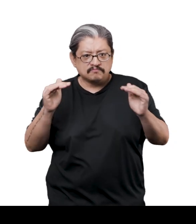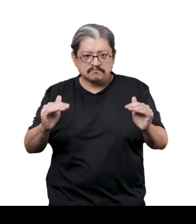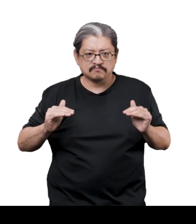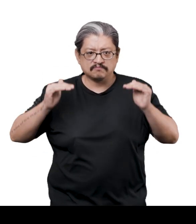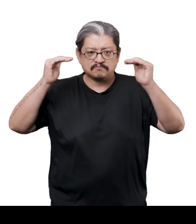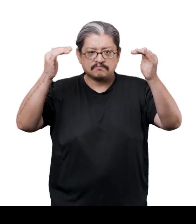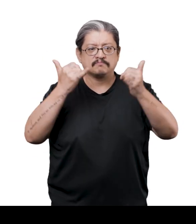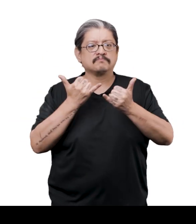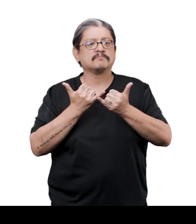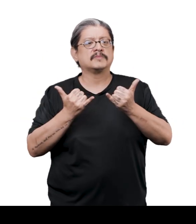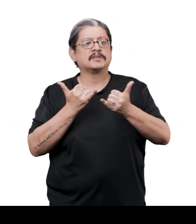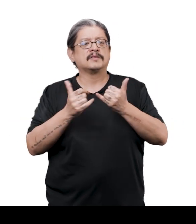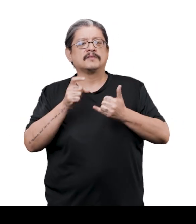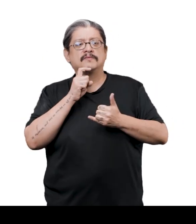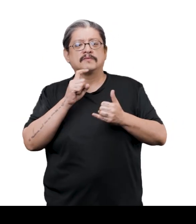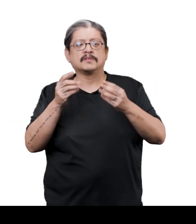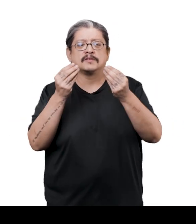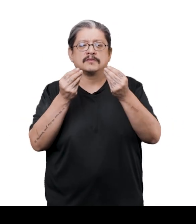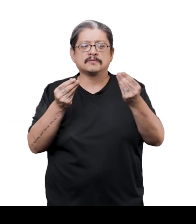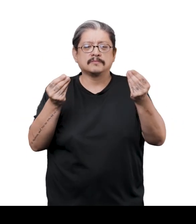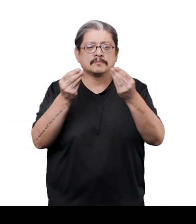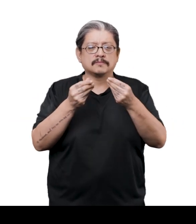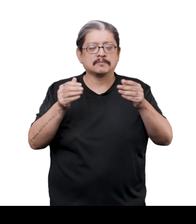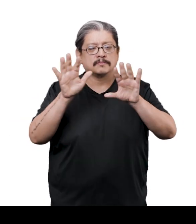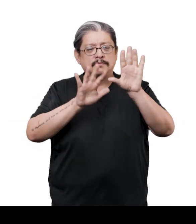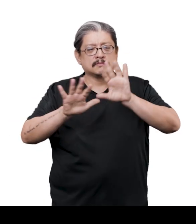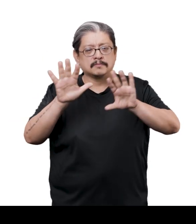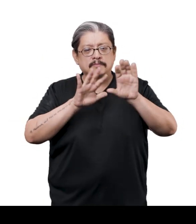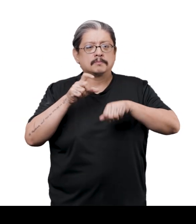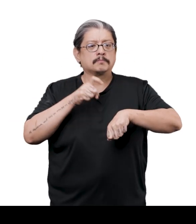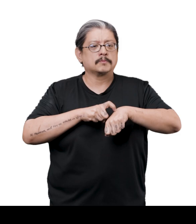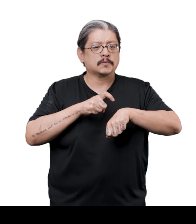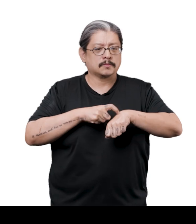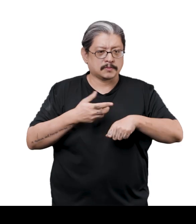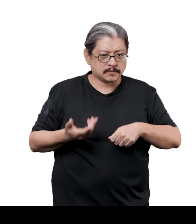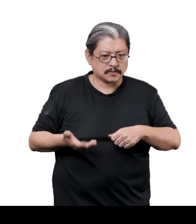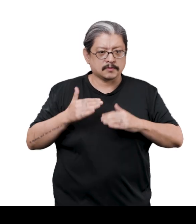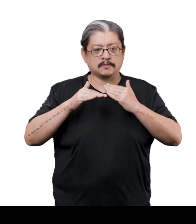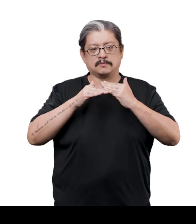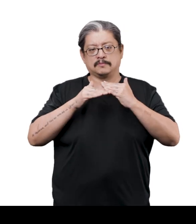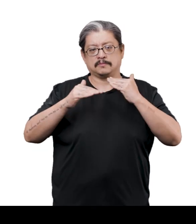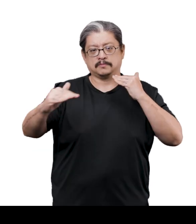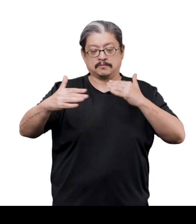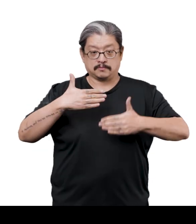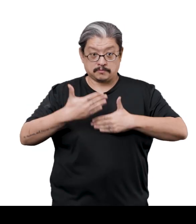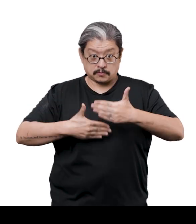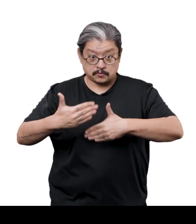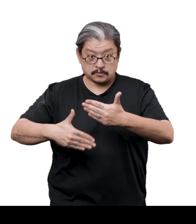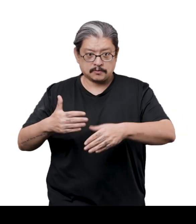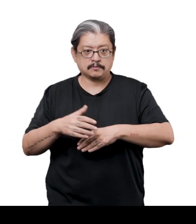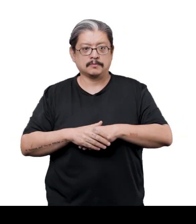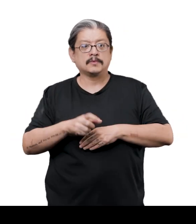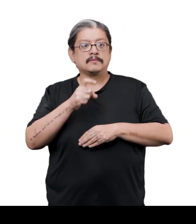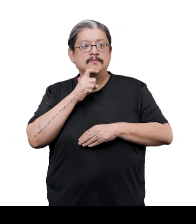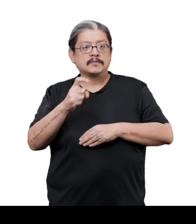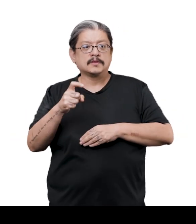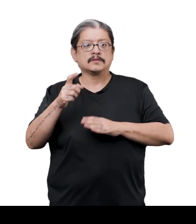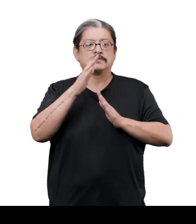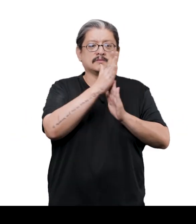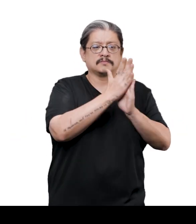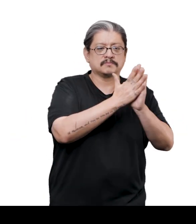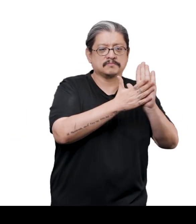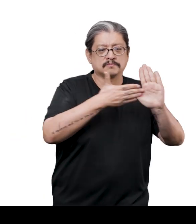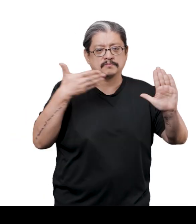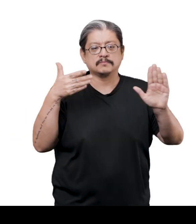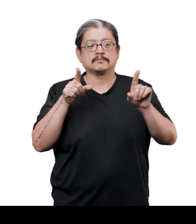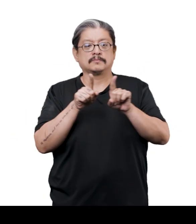poderosa. É como se o verde não fosse apenas cor, mas também tempo, camada, processo. Um verde que cobre,